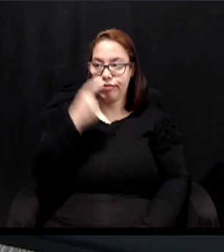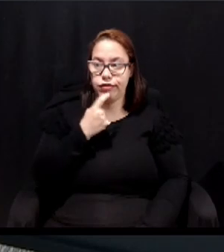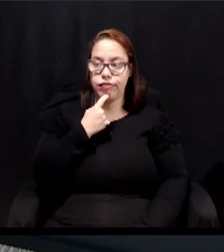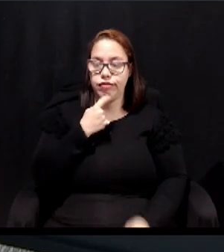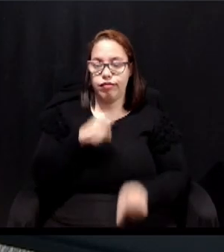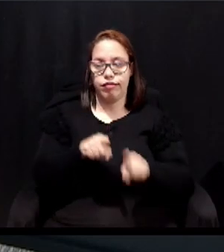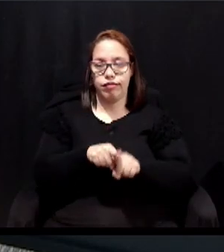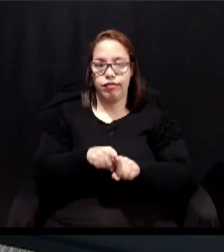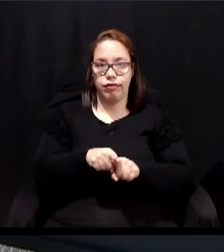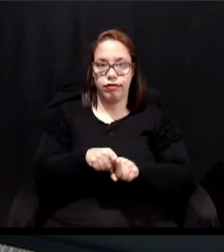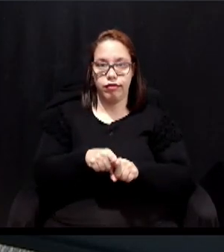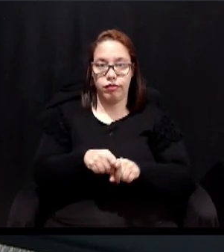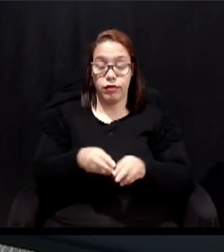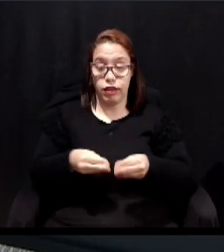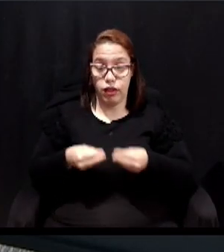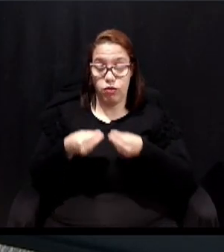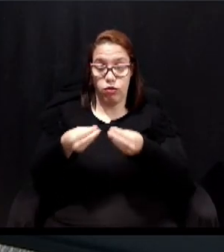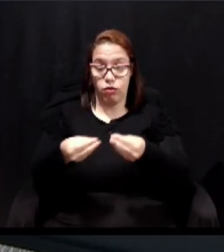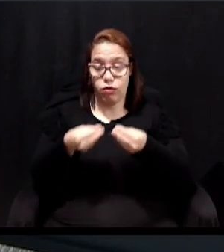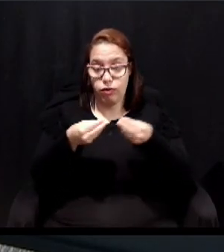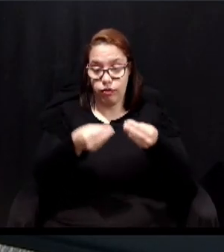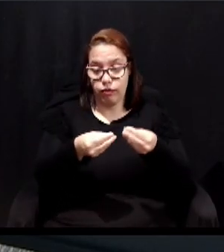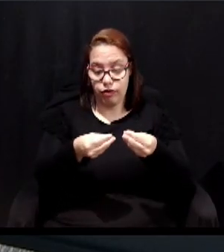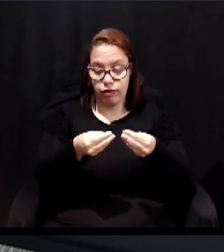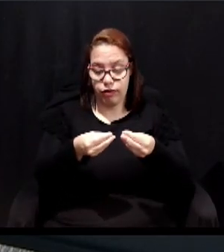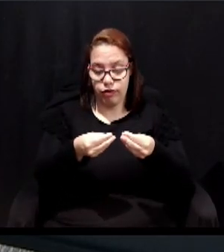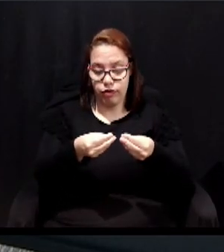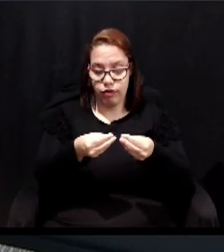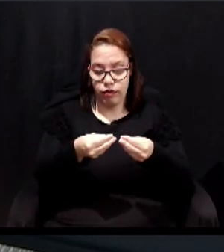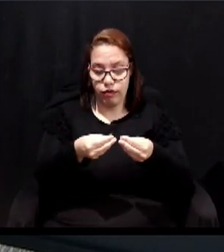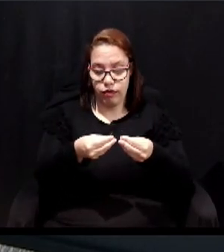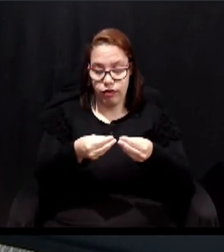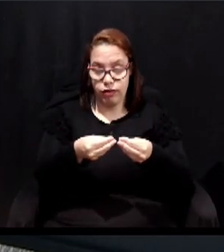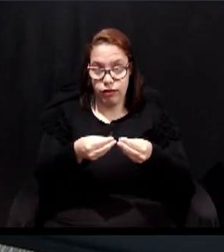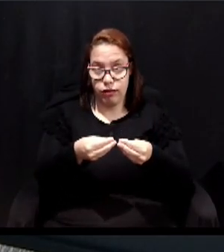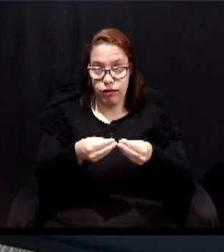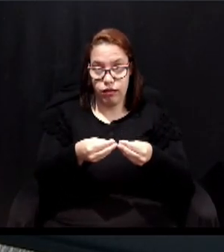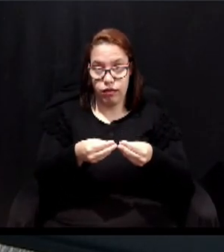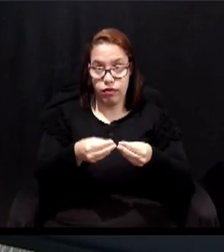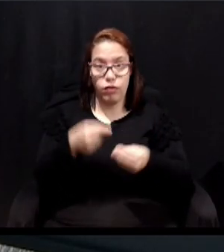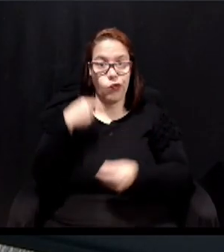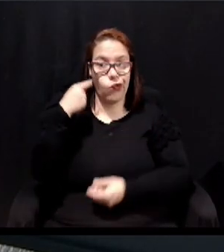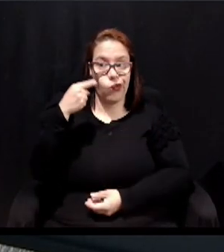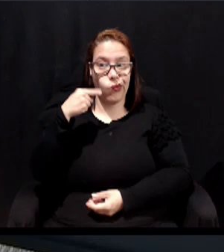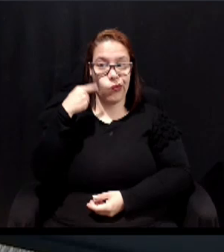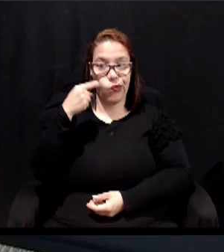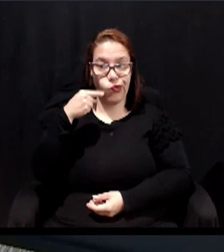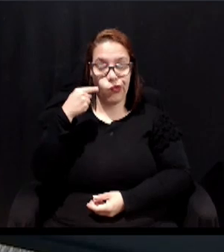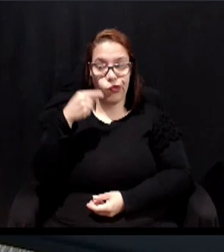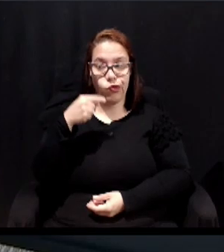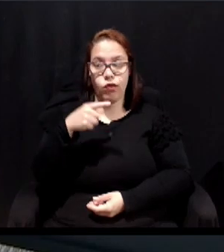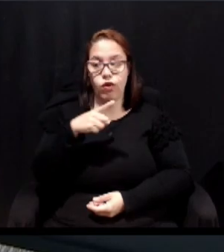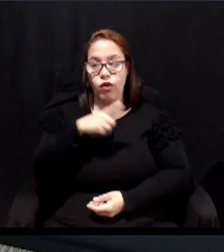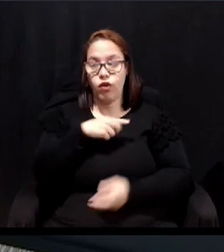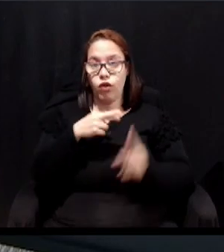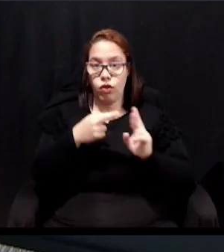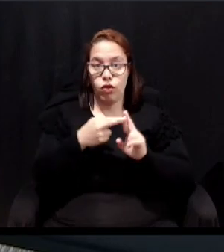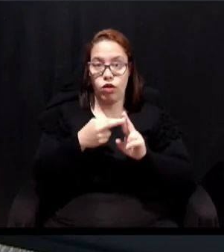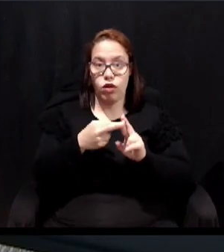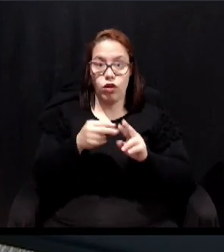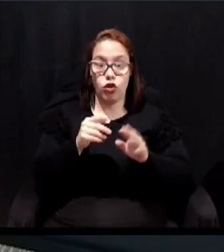de serviços, que mexe bastante. Nós temos a área de advocacia, que tem bastante representatividade,